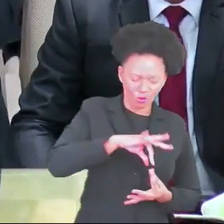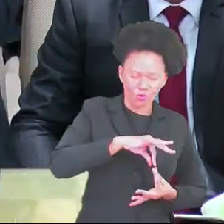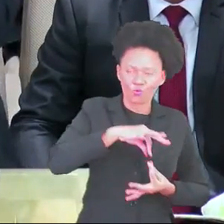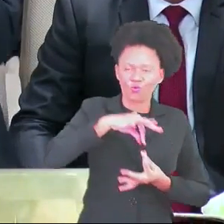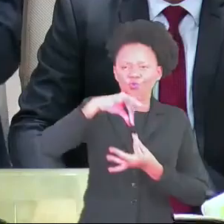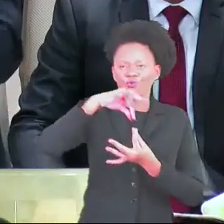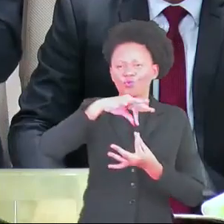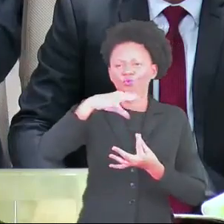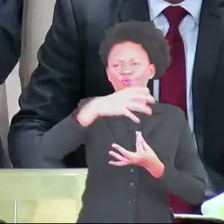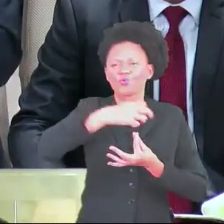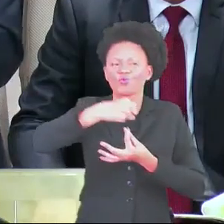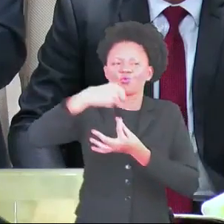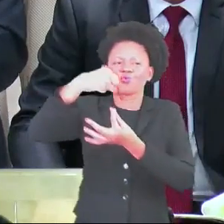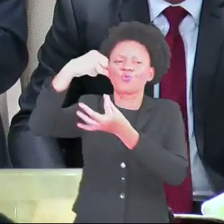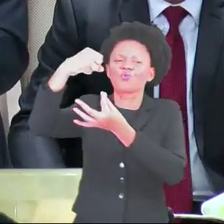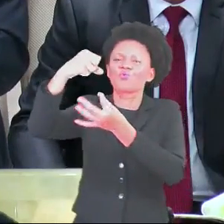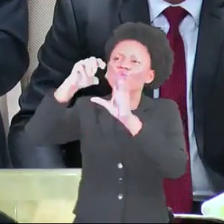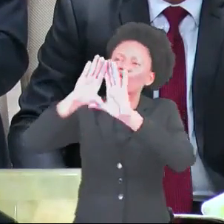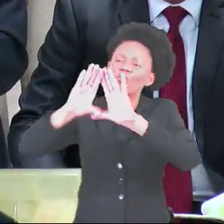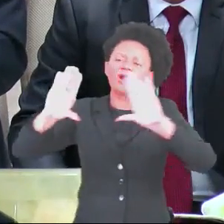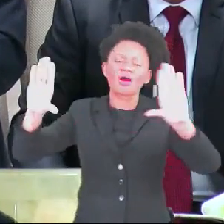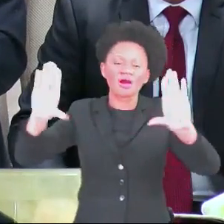não tinha lido